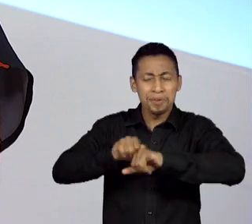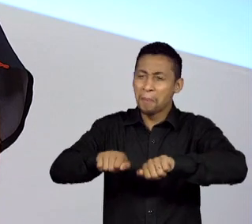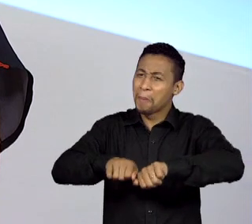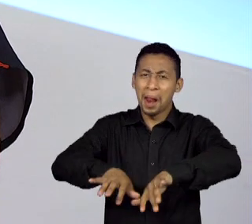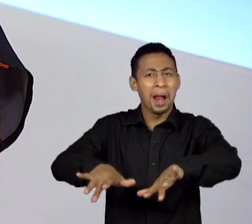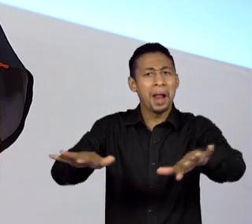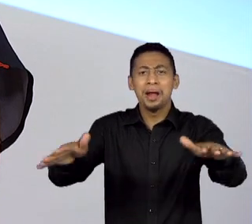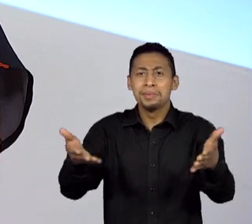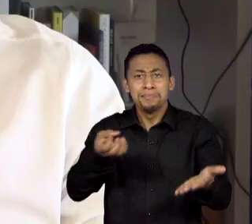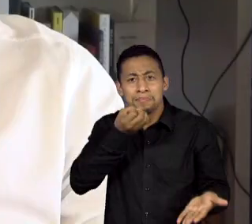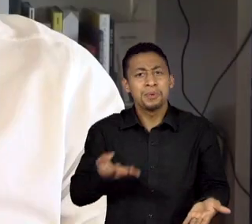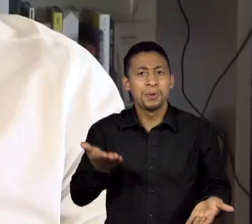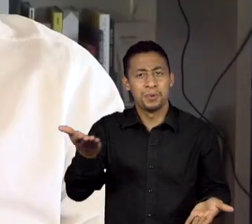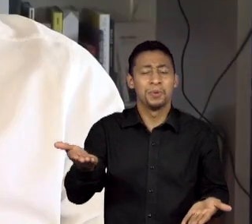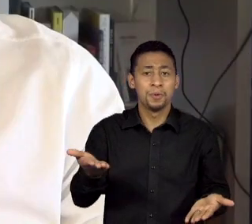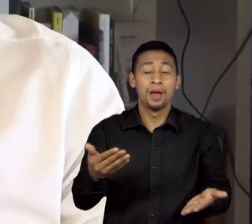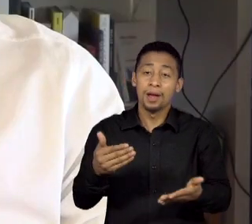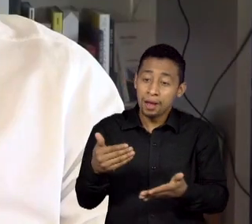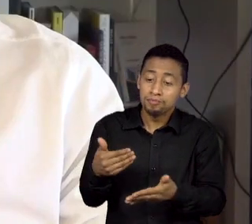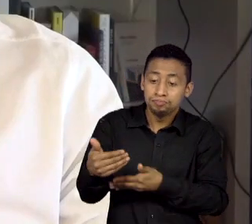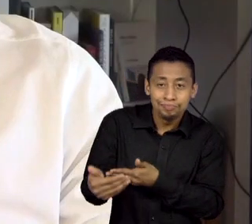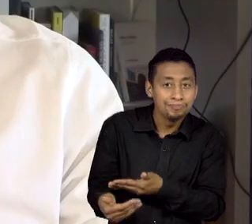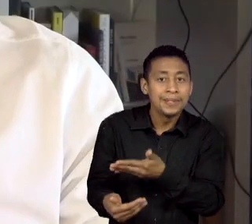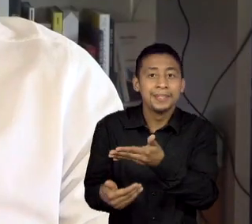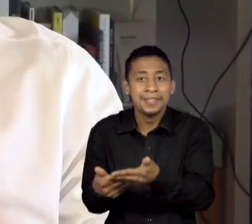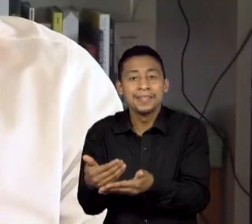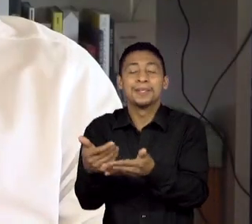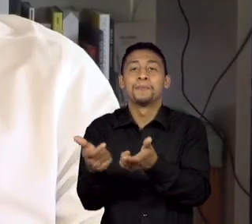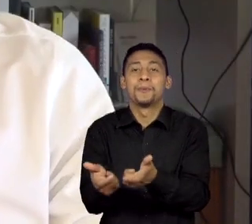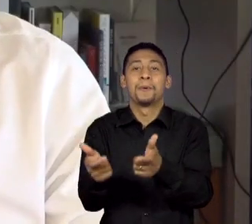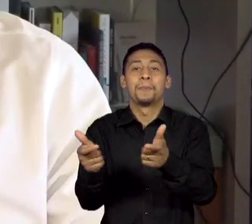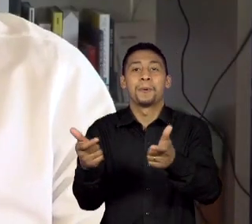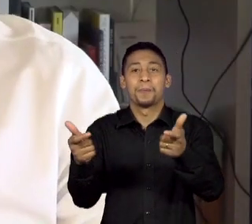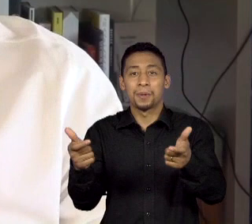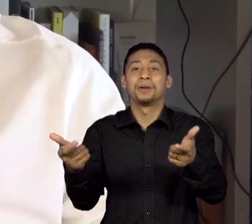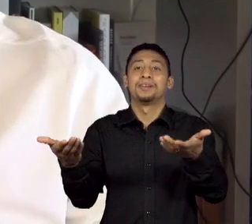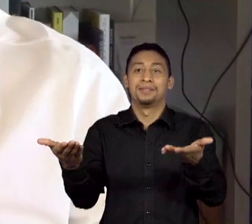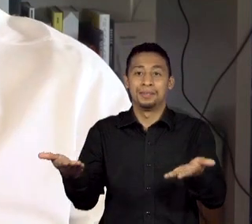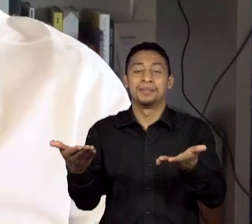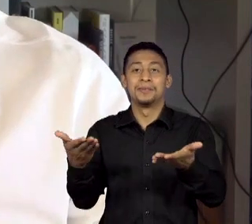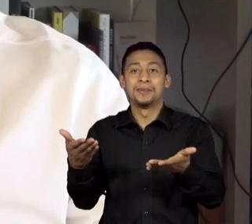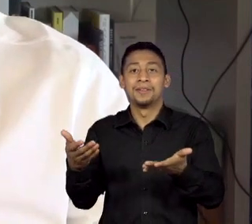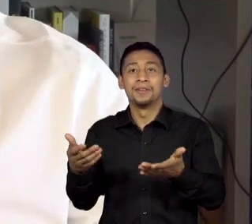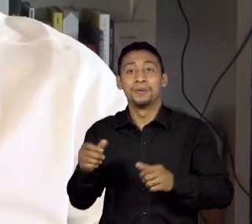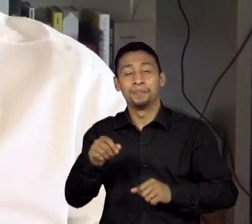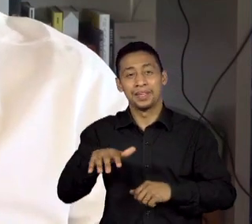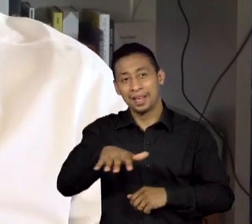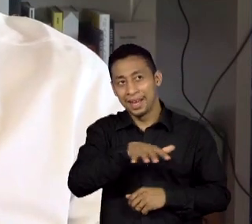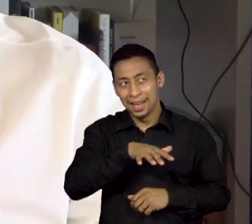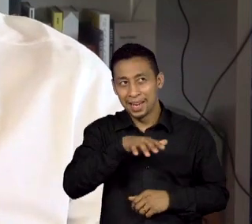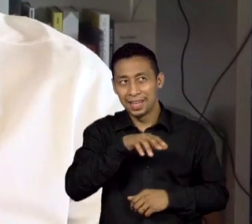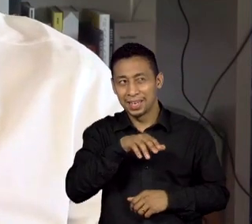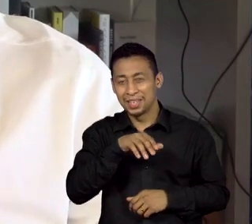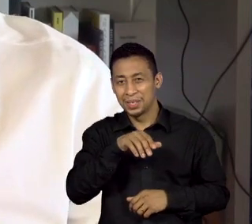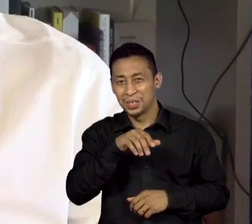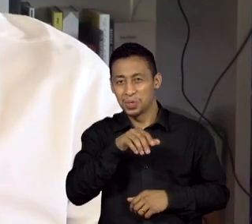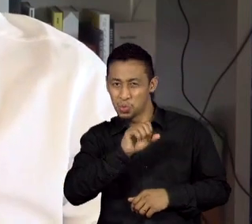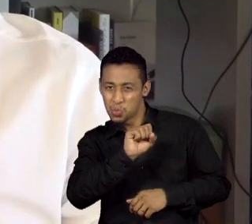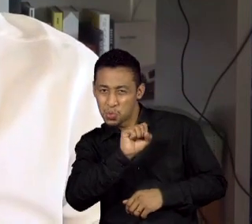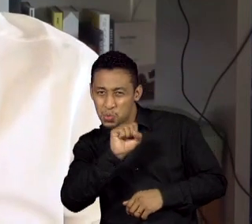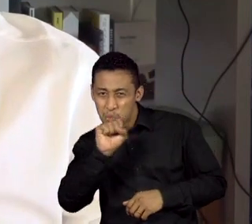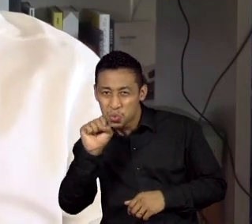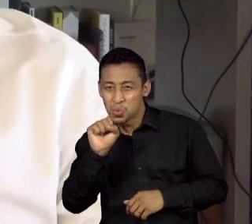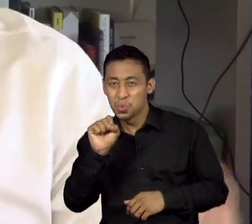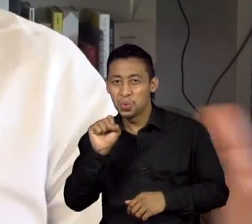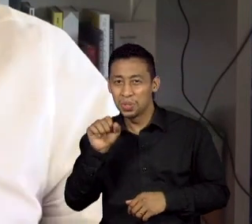também está um caminho dessa nova narrativa brasileira, sabe? Quando a gente sair do meio branco e Zona Sul, digamos aqui, como a gente chama no Rio,